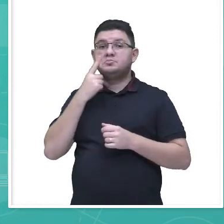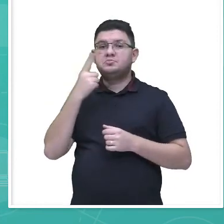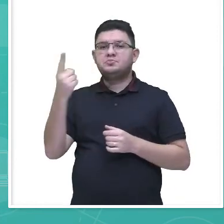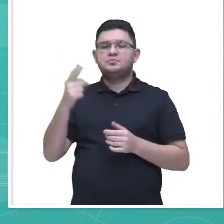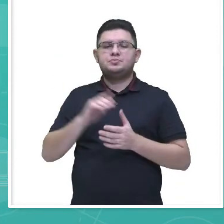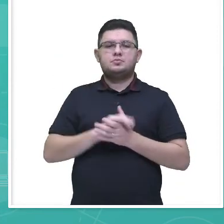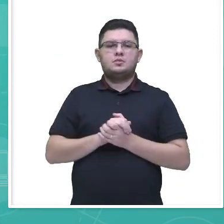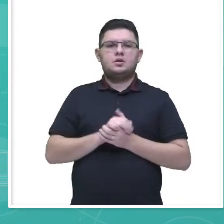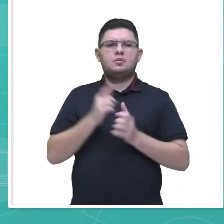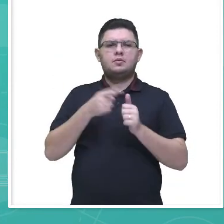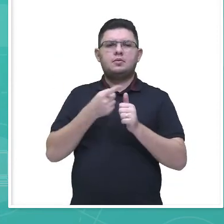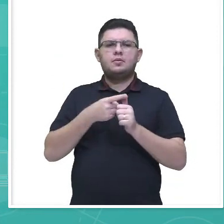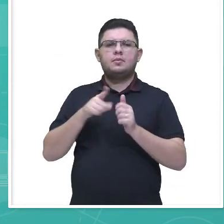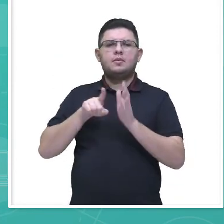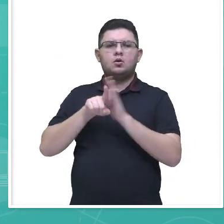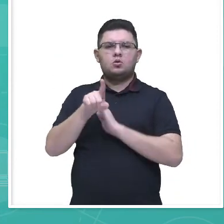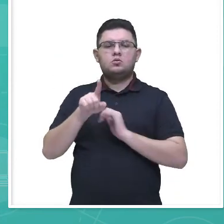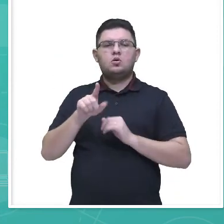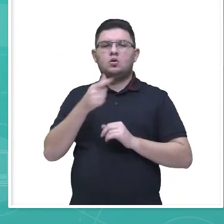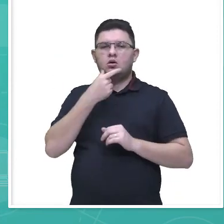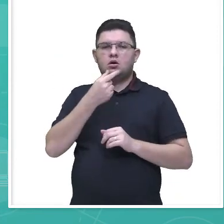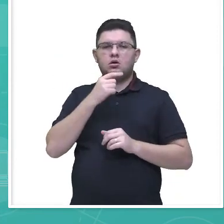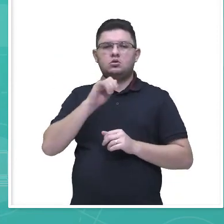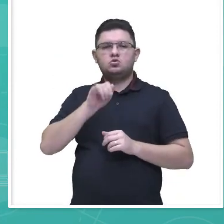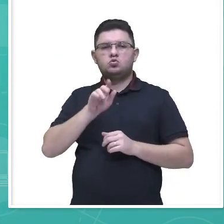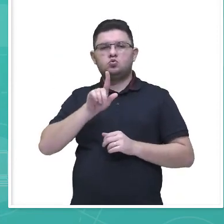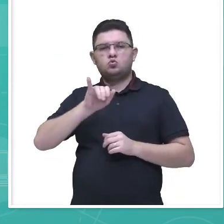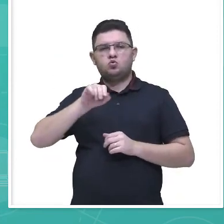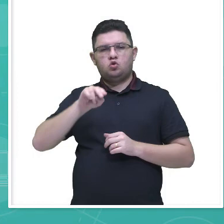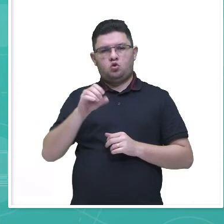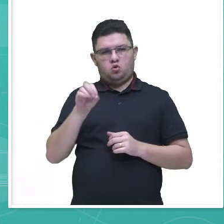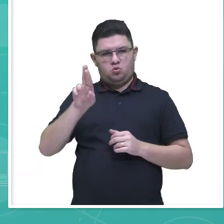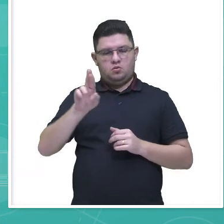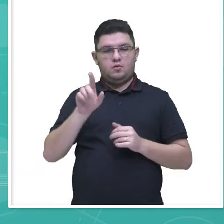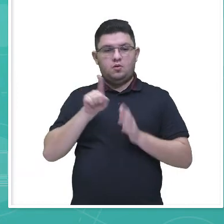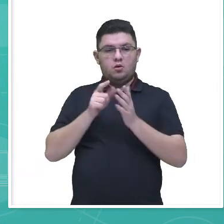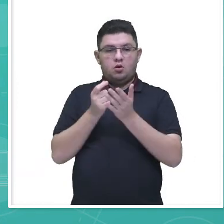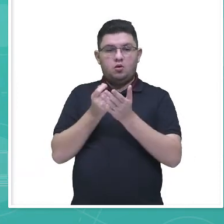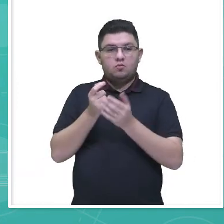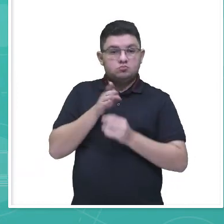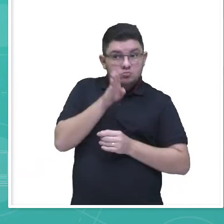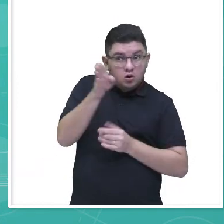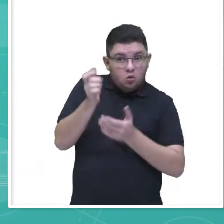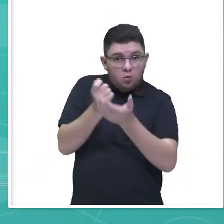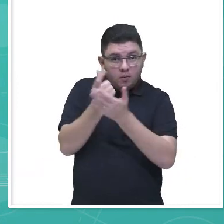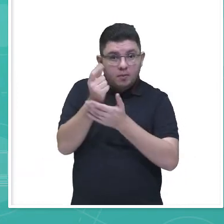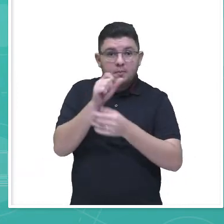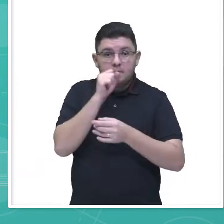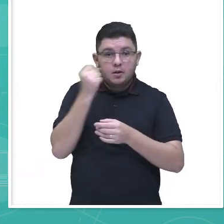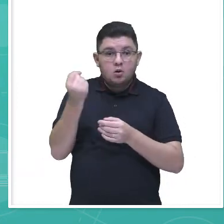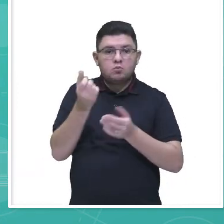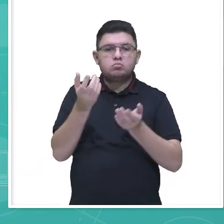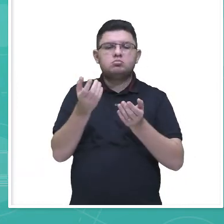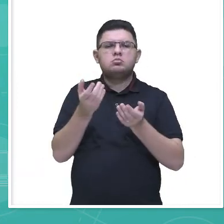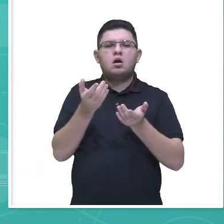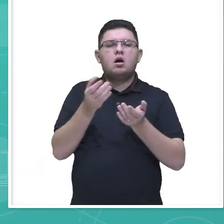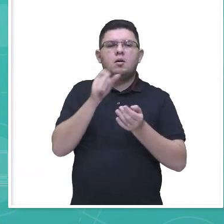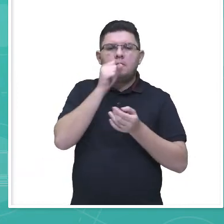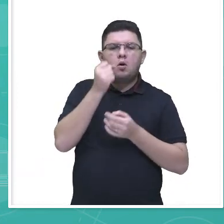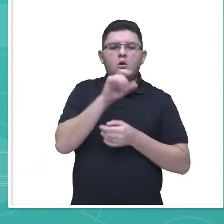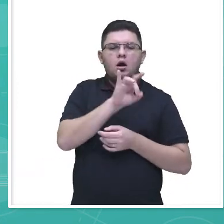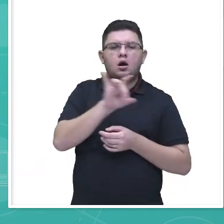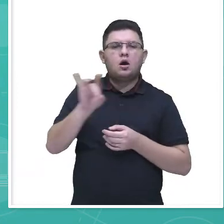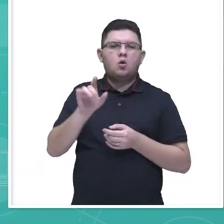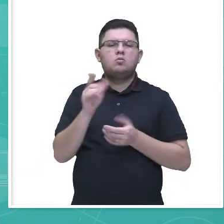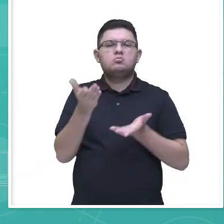relembrar a primeira questão. Júnior foi comprar pães para o café da manhã. Cada pãozinho pesava 200 gramas. Um pouquinho pesadinho o